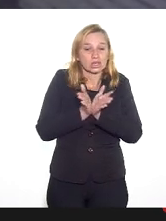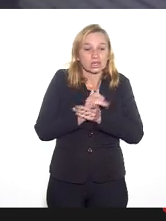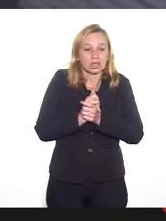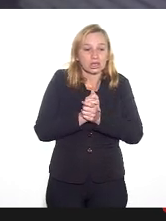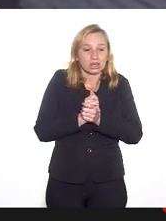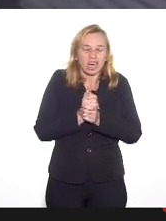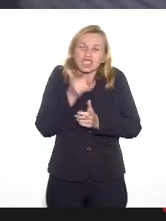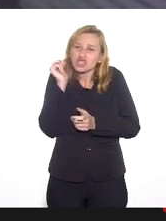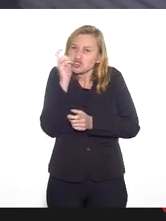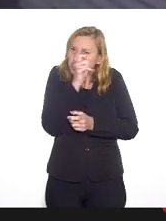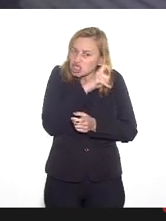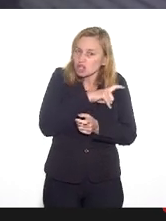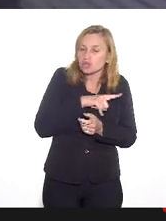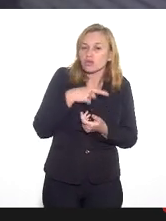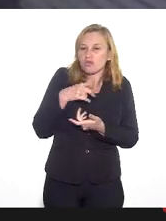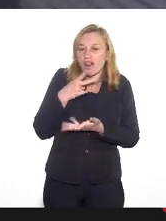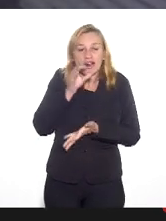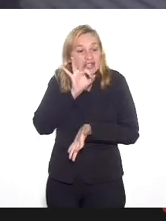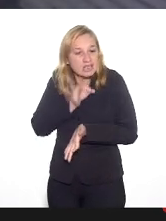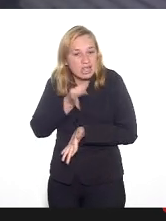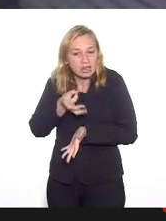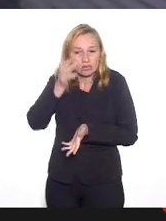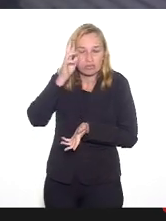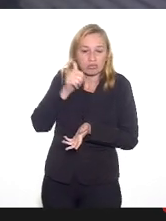é difícil fixar para a senhora